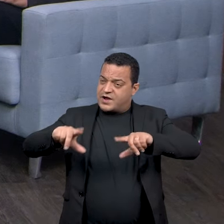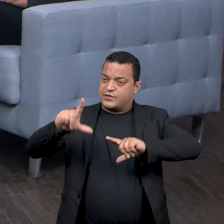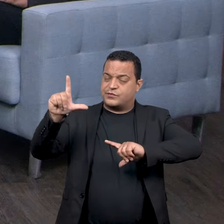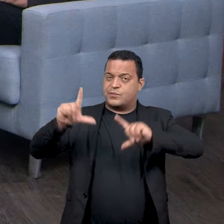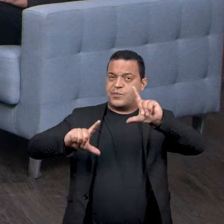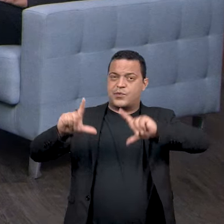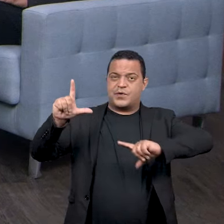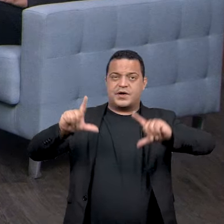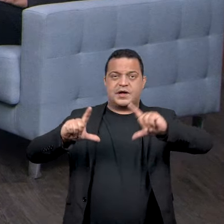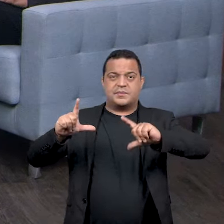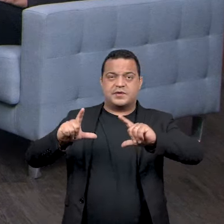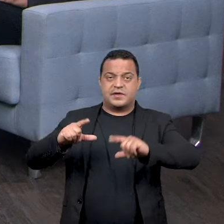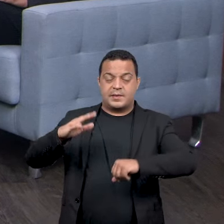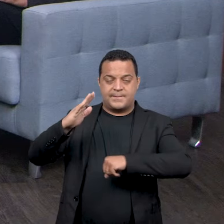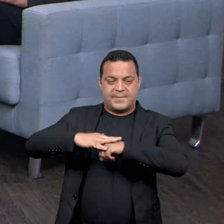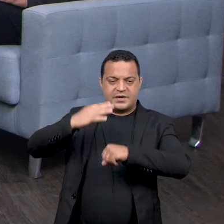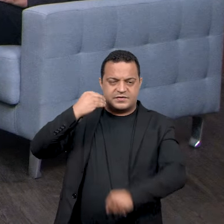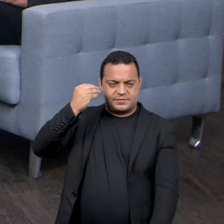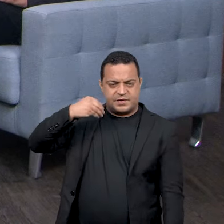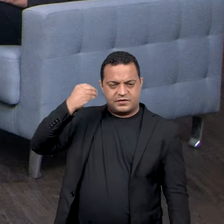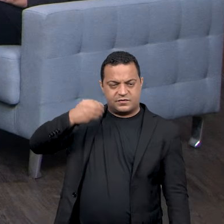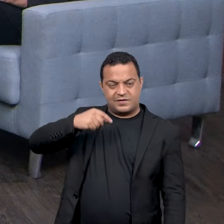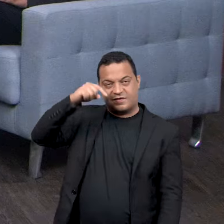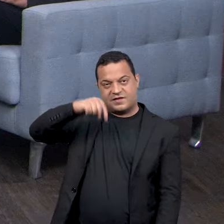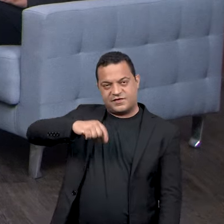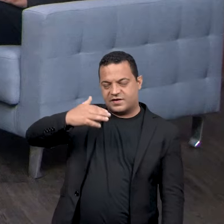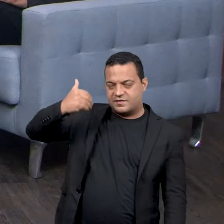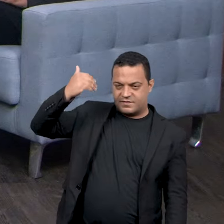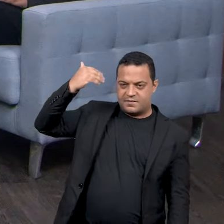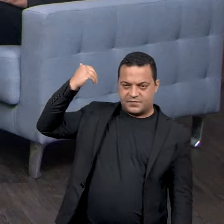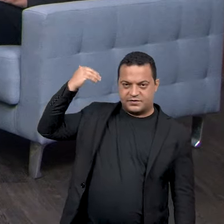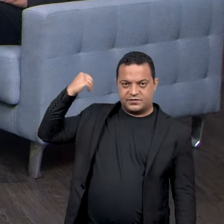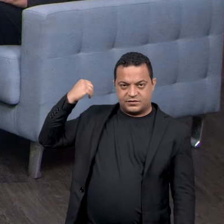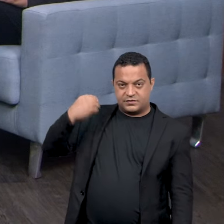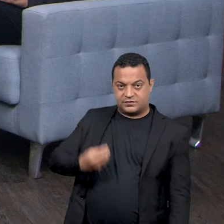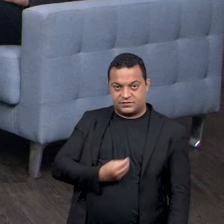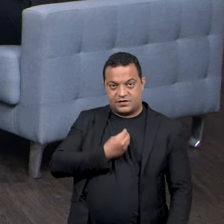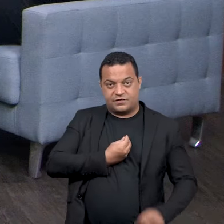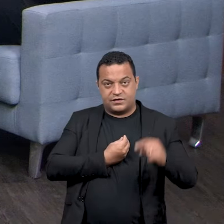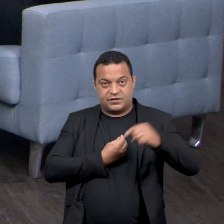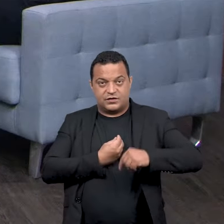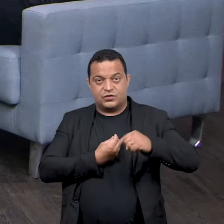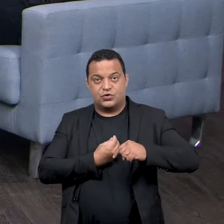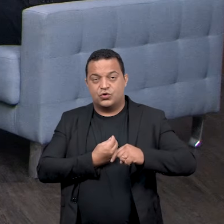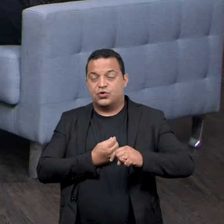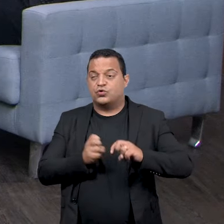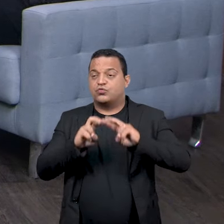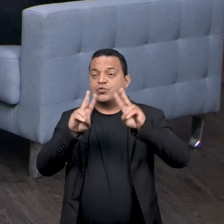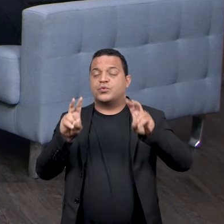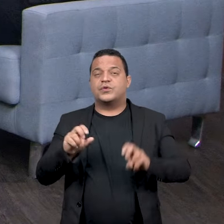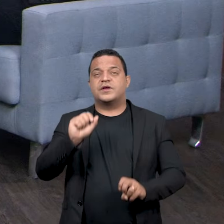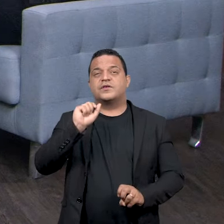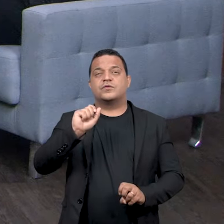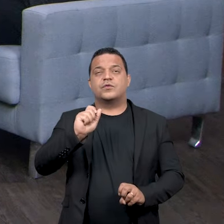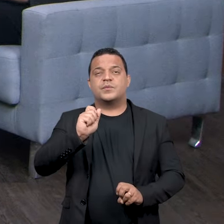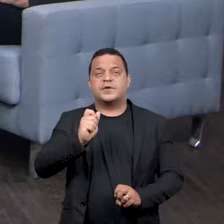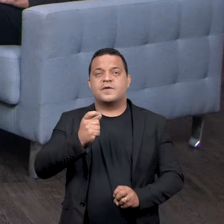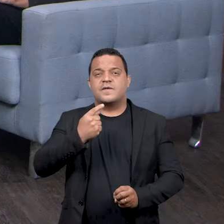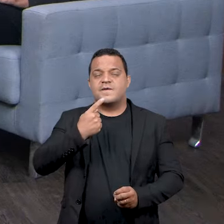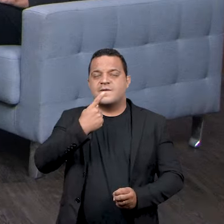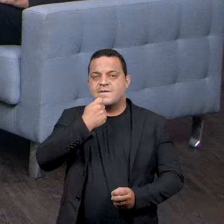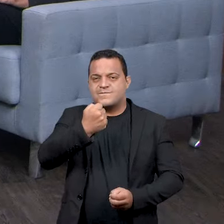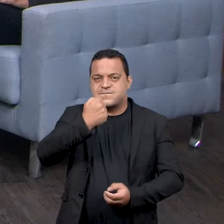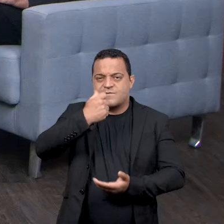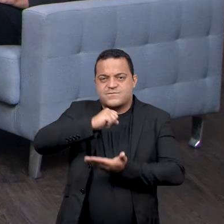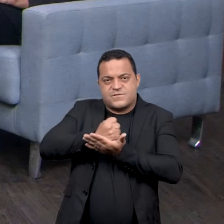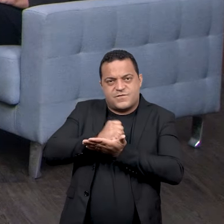Na ocasião em que ele participou, veio aqui até para falar um pouco a respeito daquilo que é o assunto que ele domina muito, que é a farmácia. É verdade.